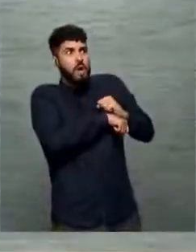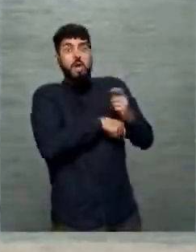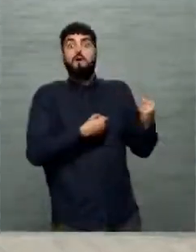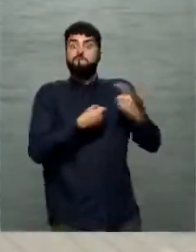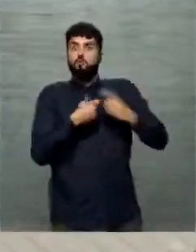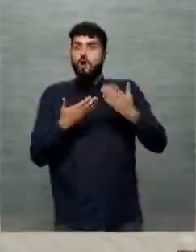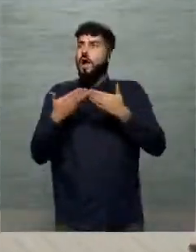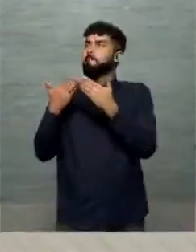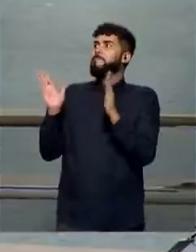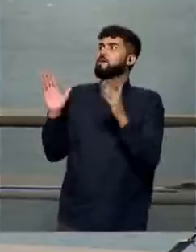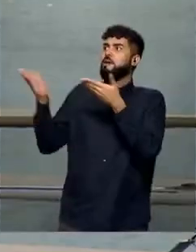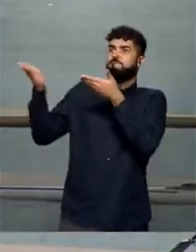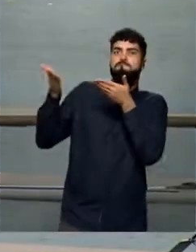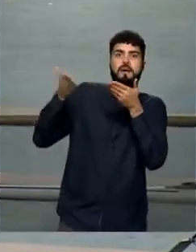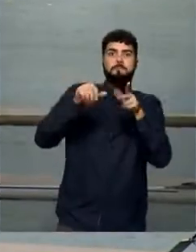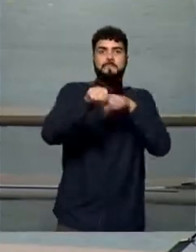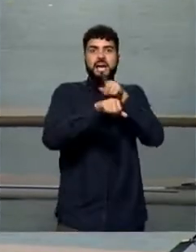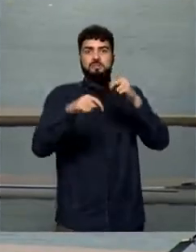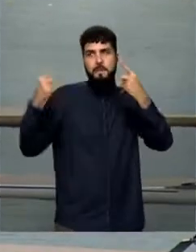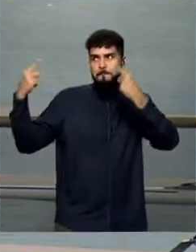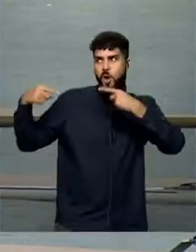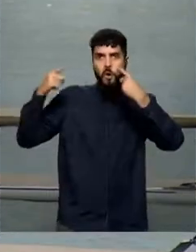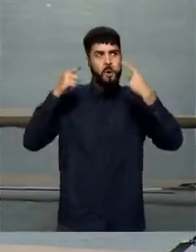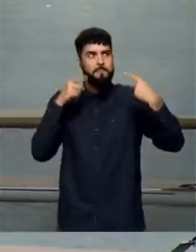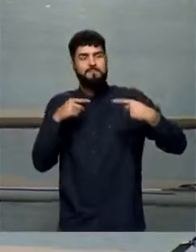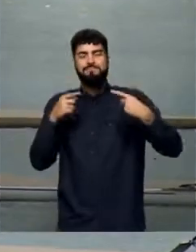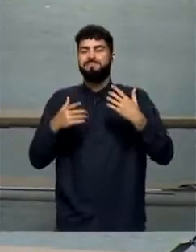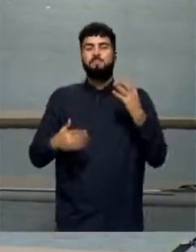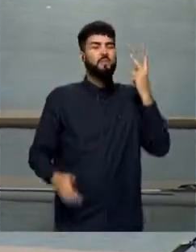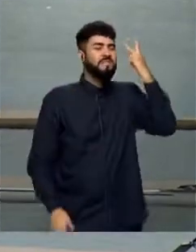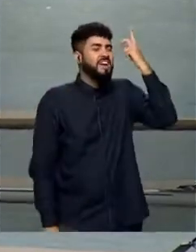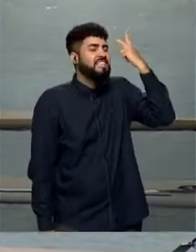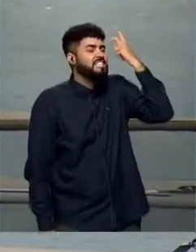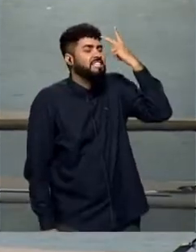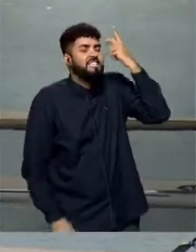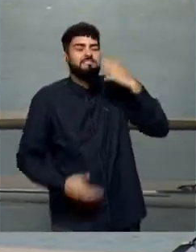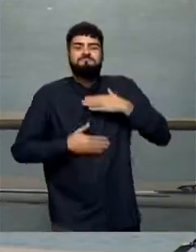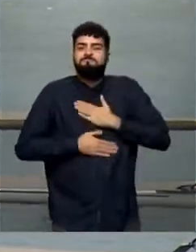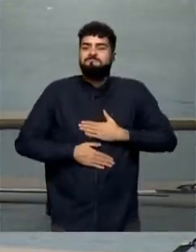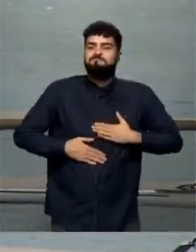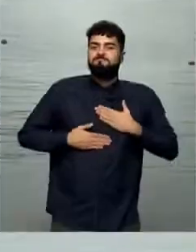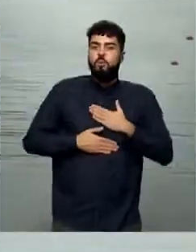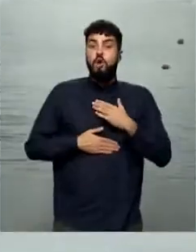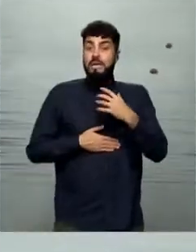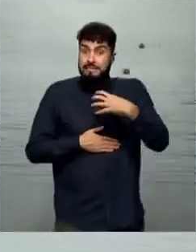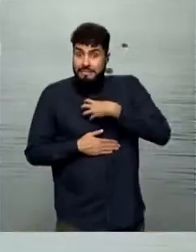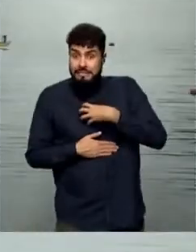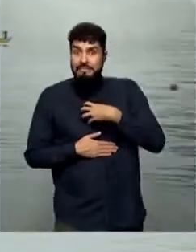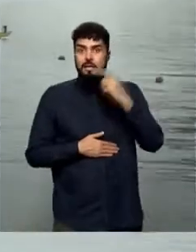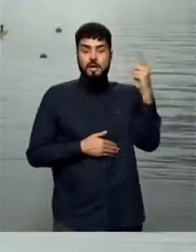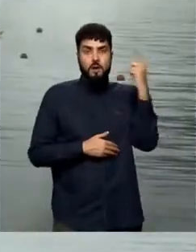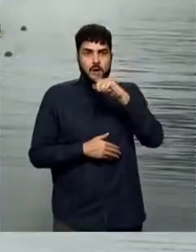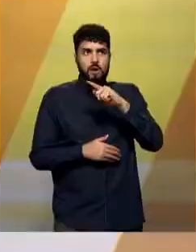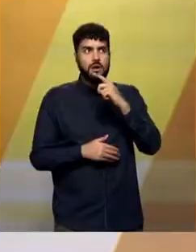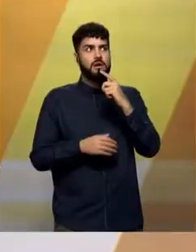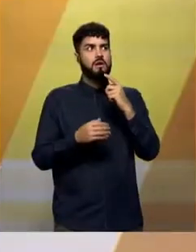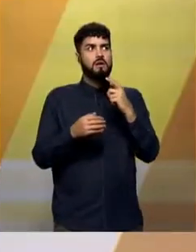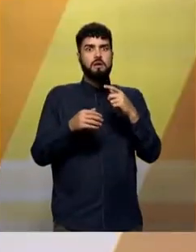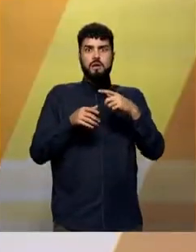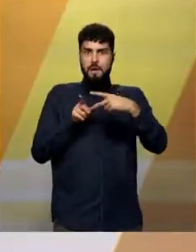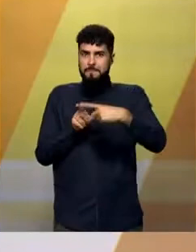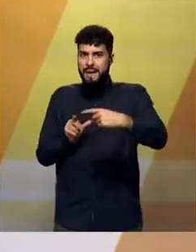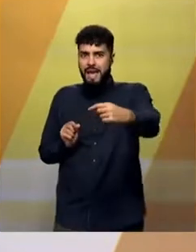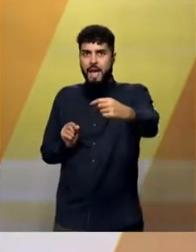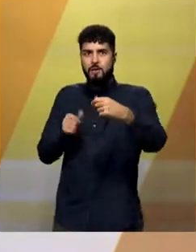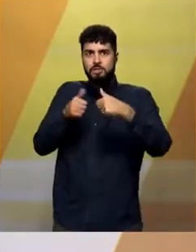outros países e foi foi muito divertido poder ter essa sensação de estar num